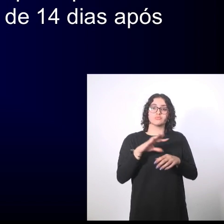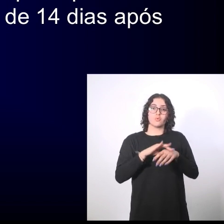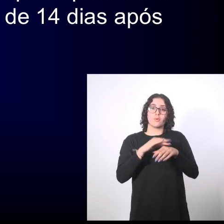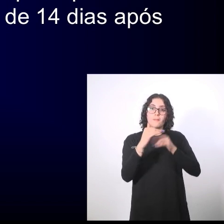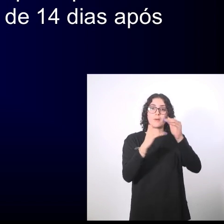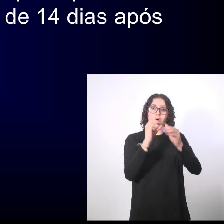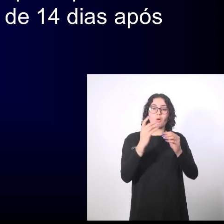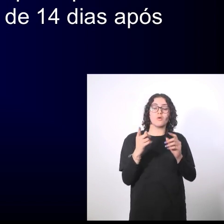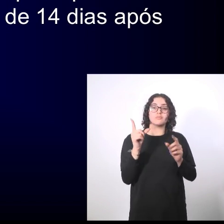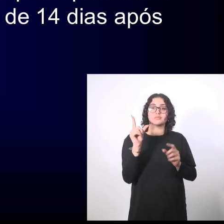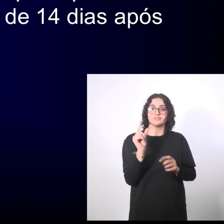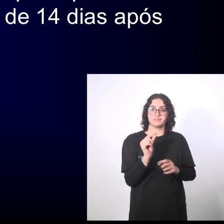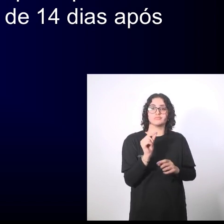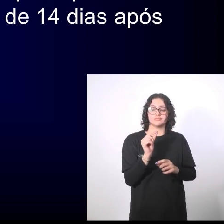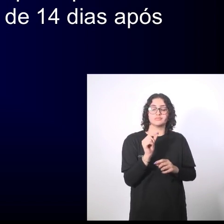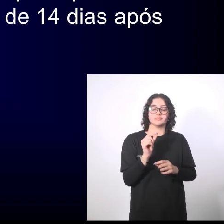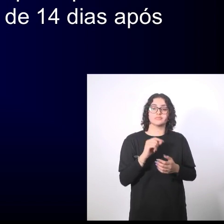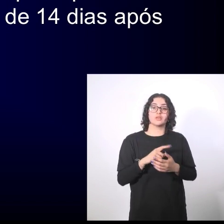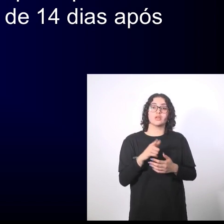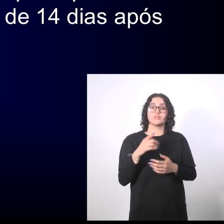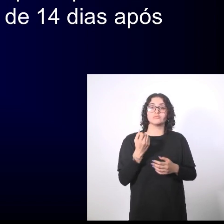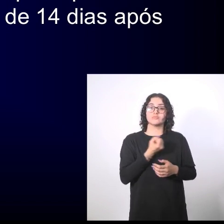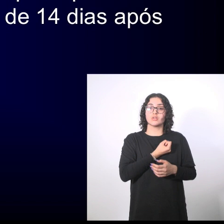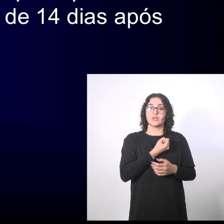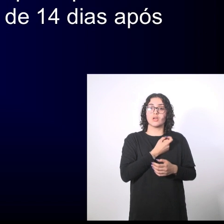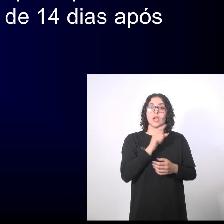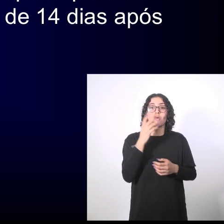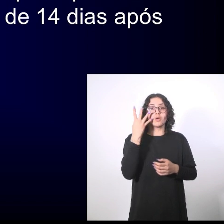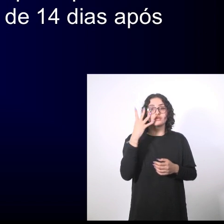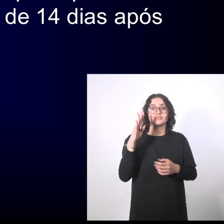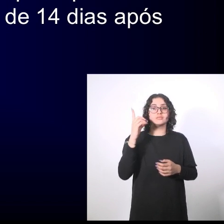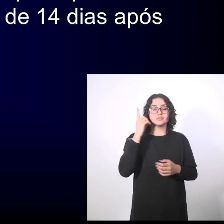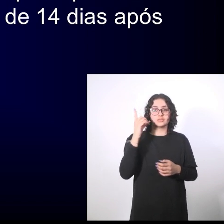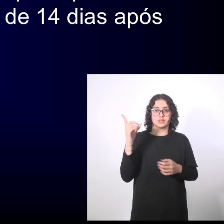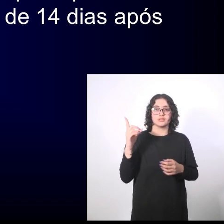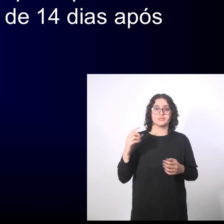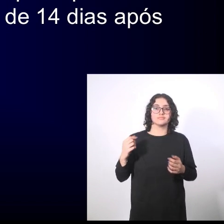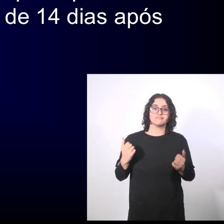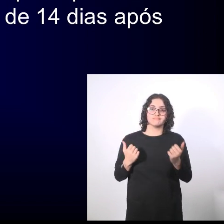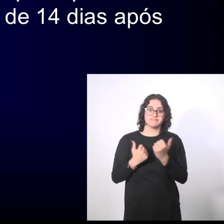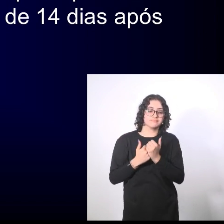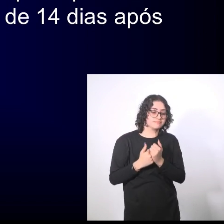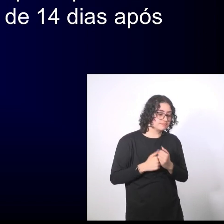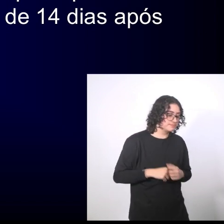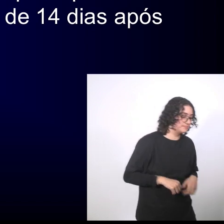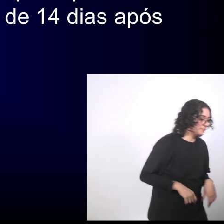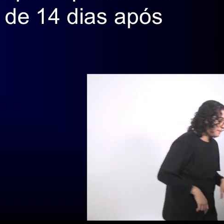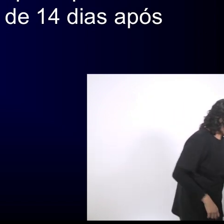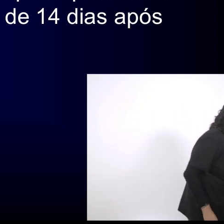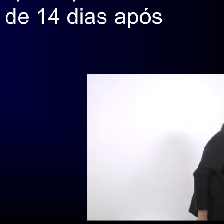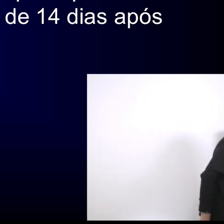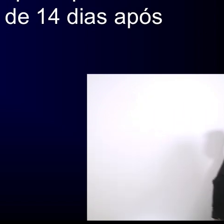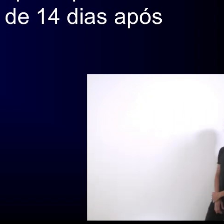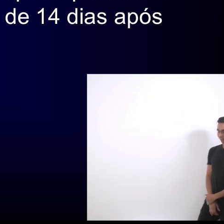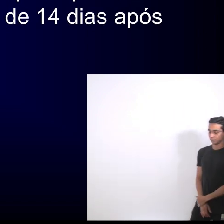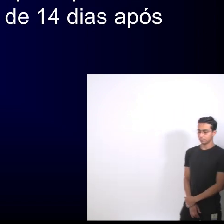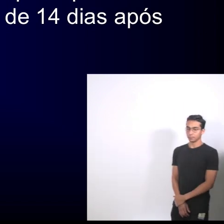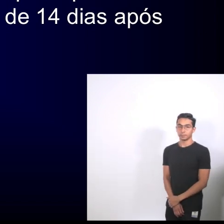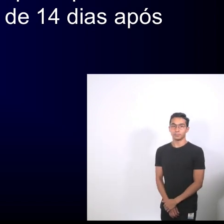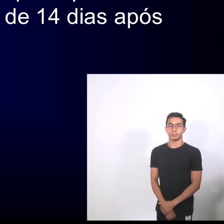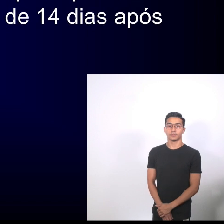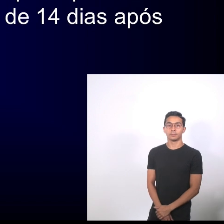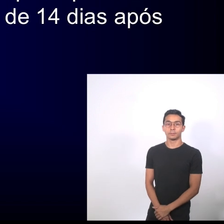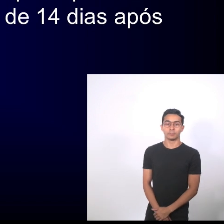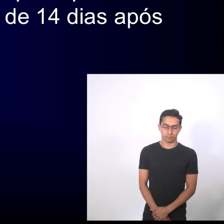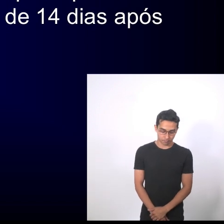minimizar os sintomas. O número mágico, né, é 4 dias. Se fizer até 4 dias, provavelmente você tem uma boa chance de